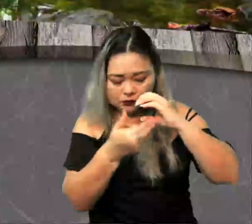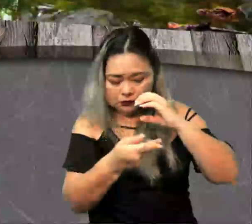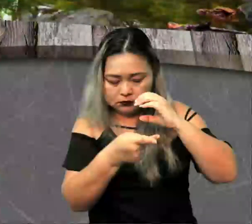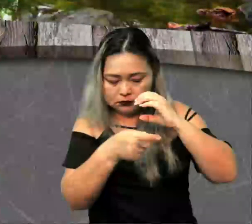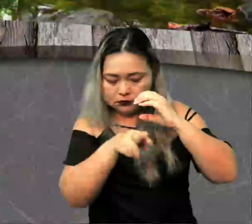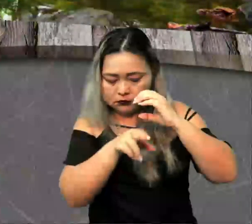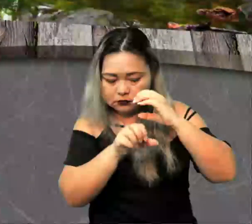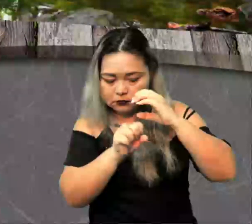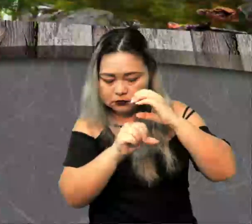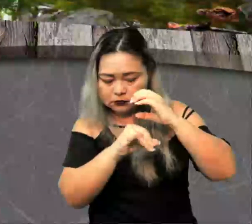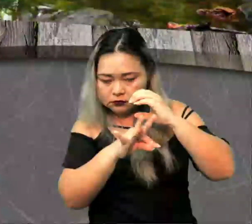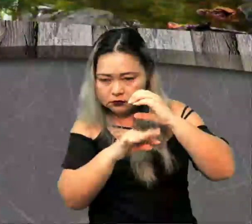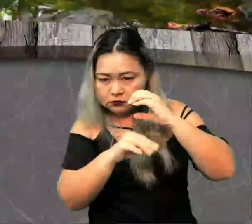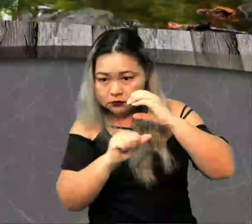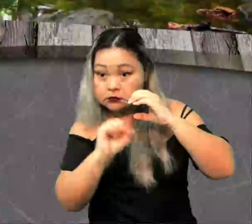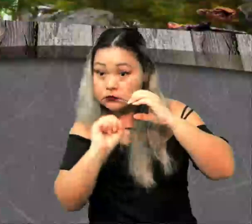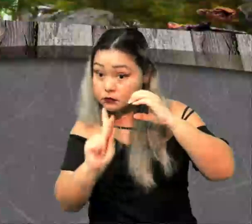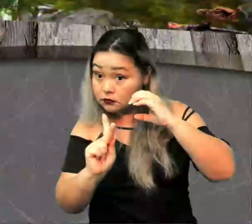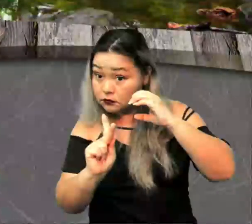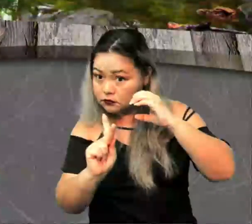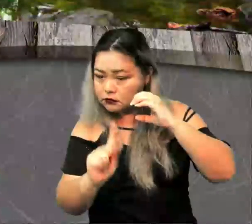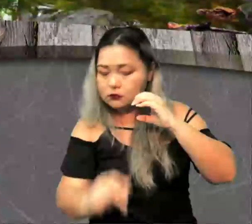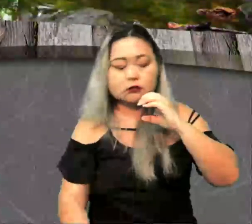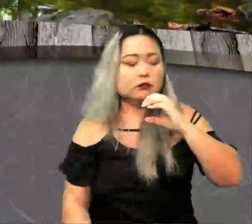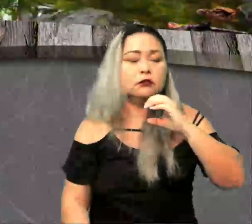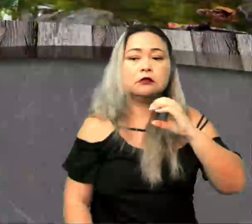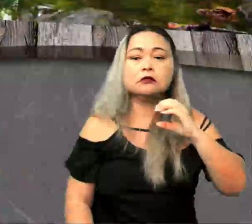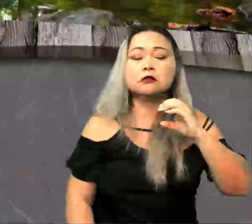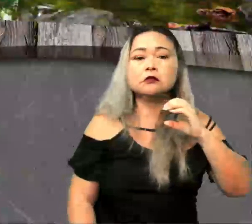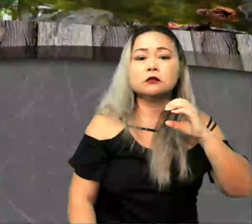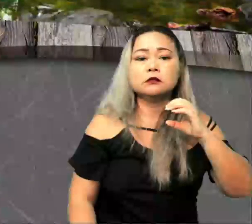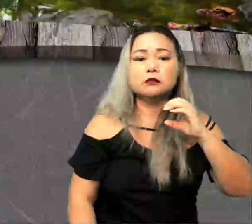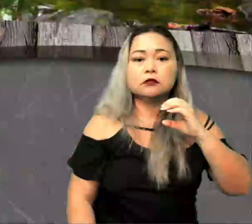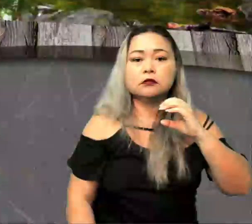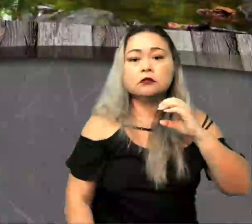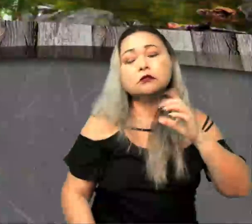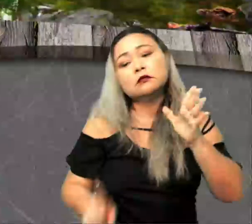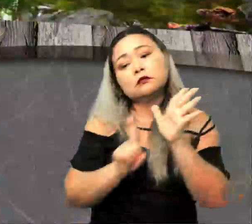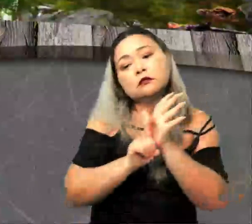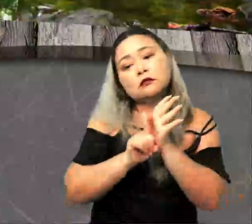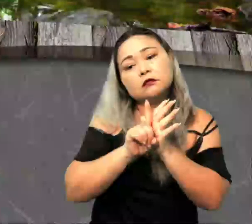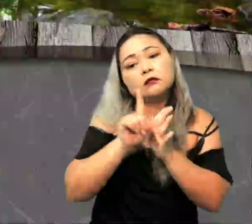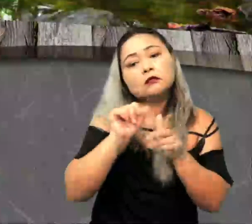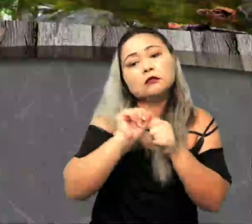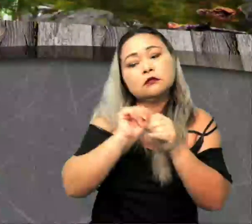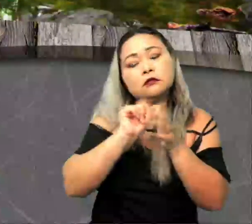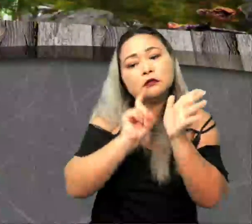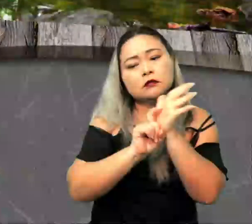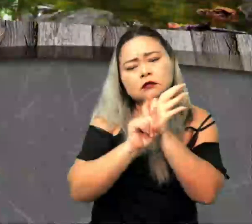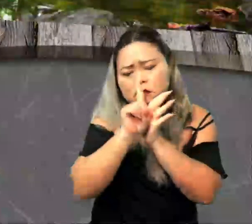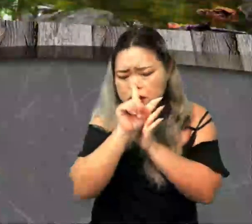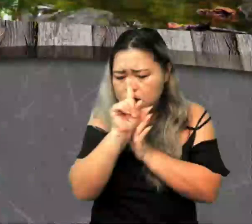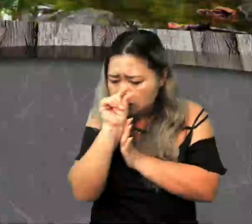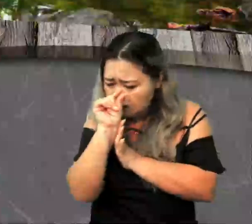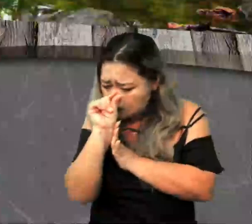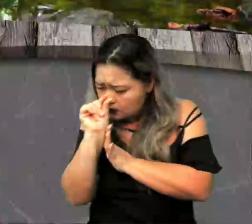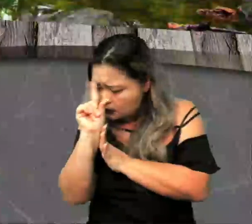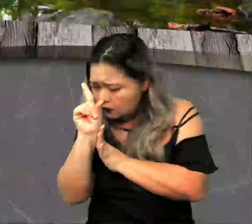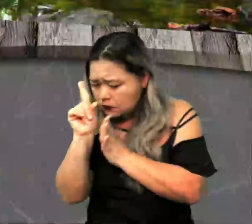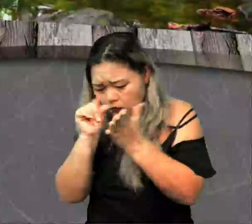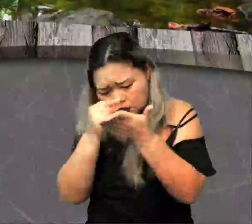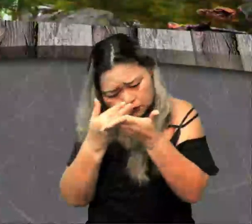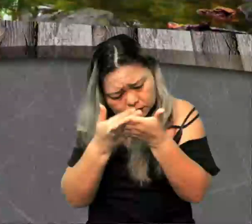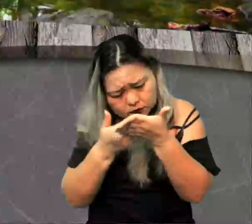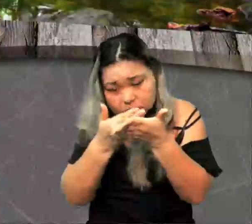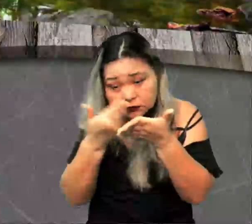parasitas. Ok? Existem bactérias também muito pequenininhas, até algumas identificadas